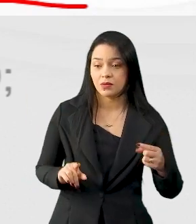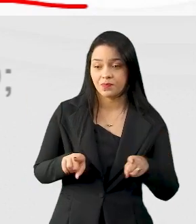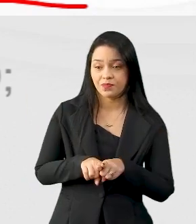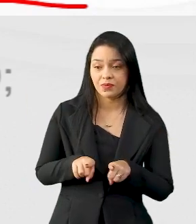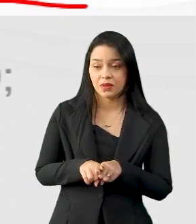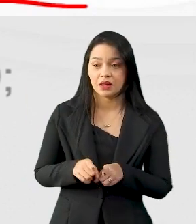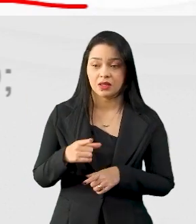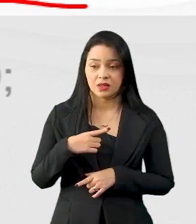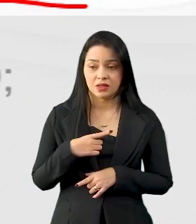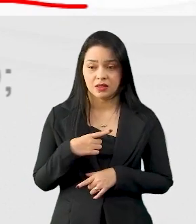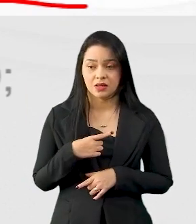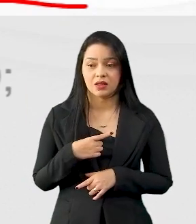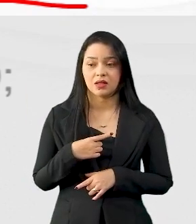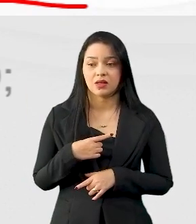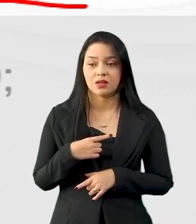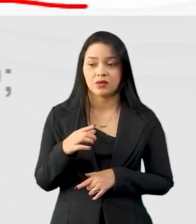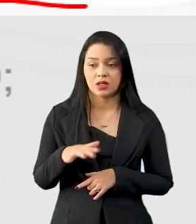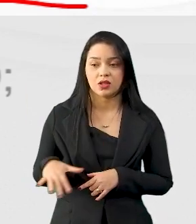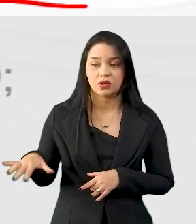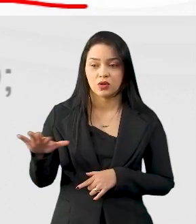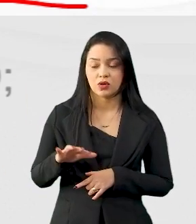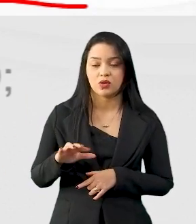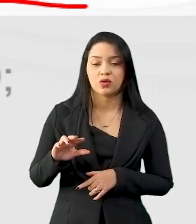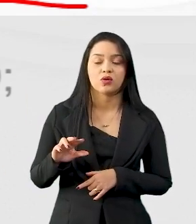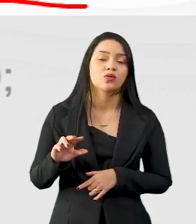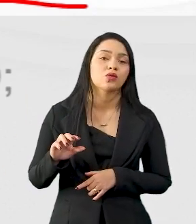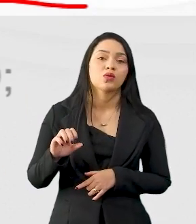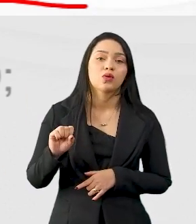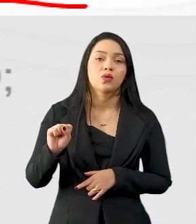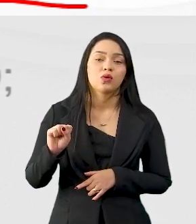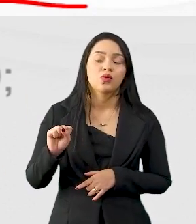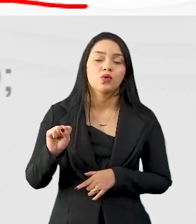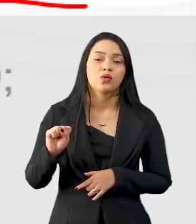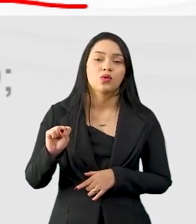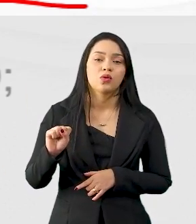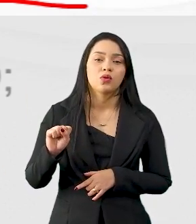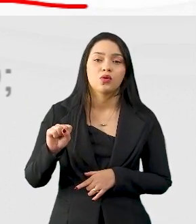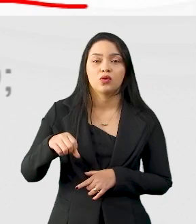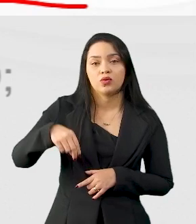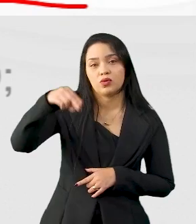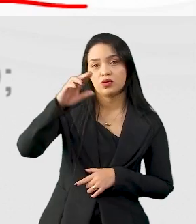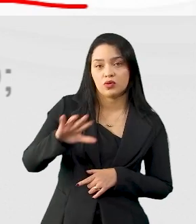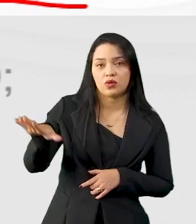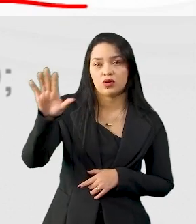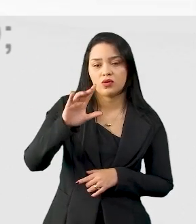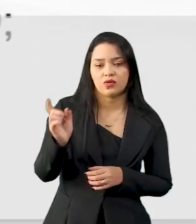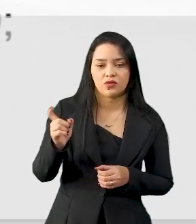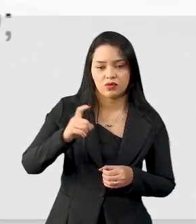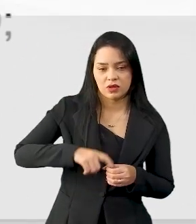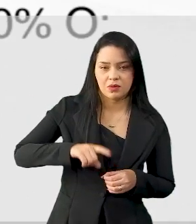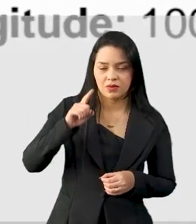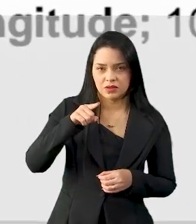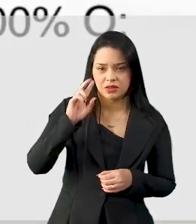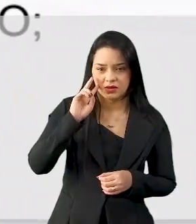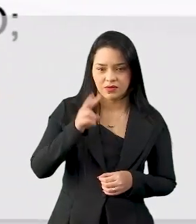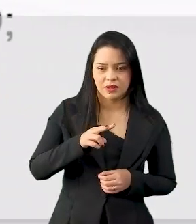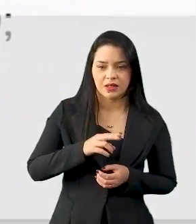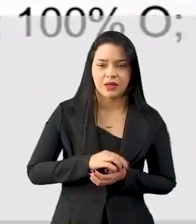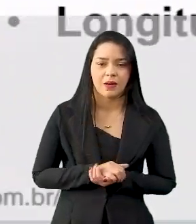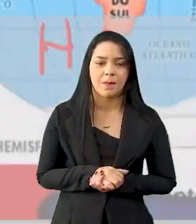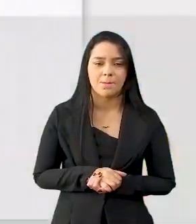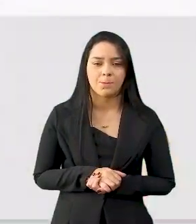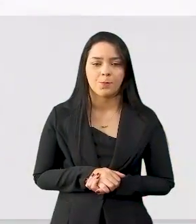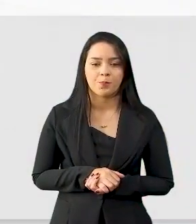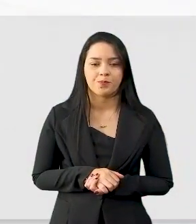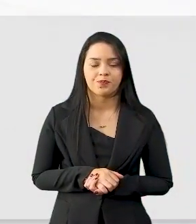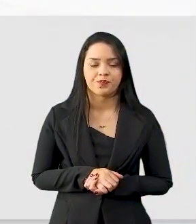tenha parte do seu território no hemisfério norte. Um exemplo disso, eu vou até voltar aqui o slide para vocês. Um exemplo